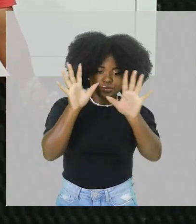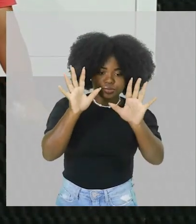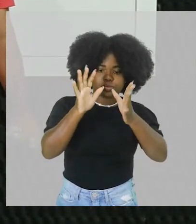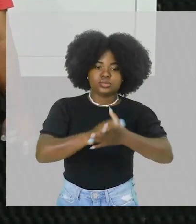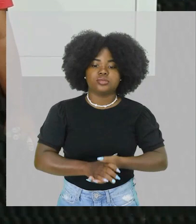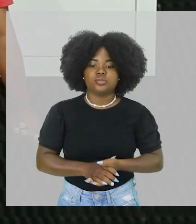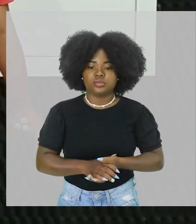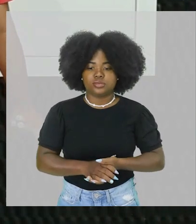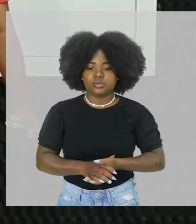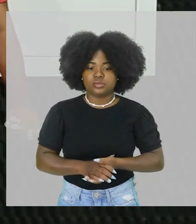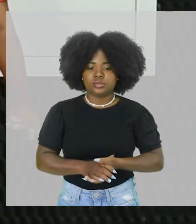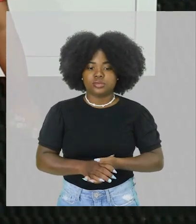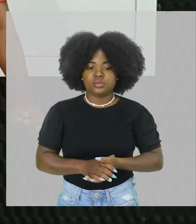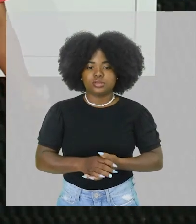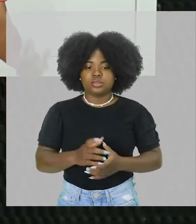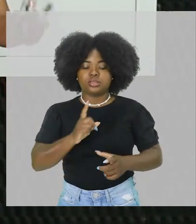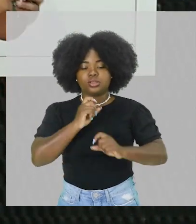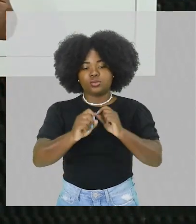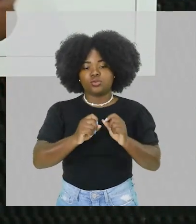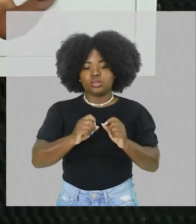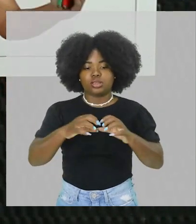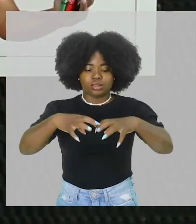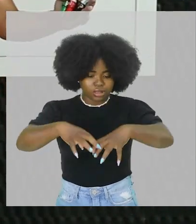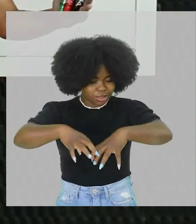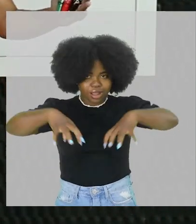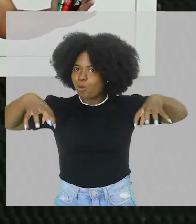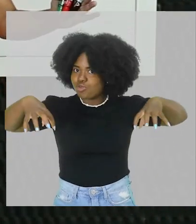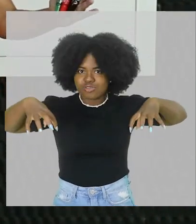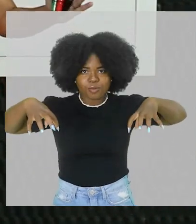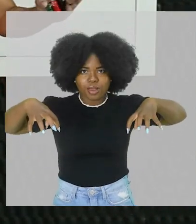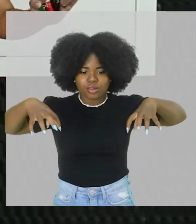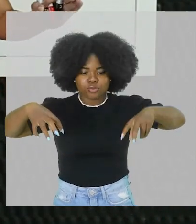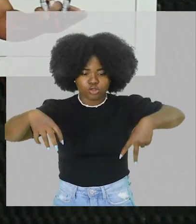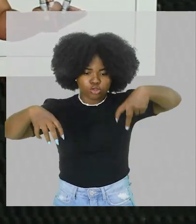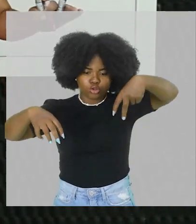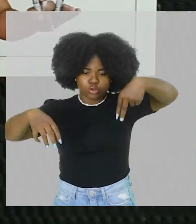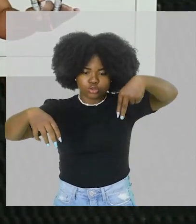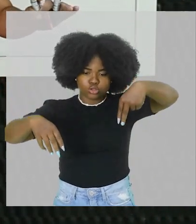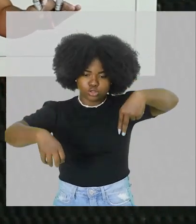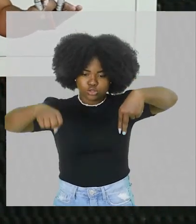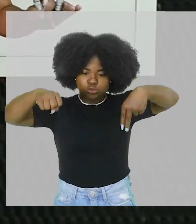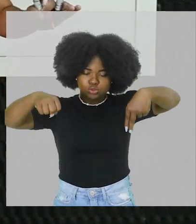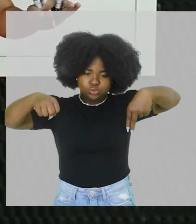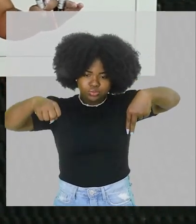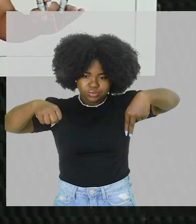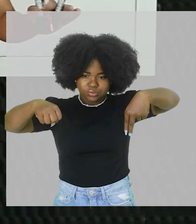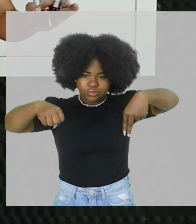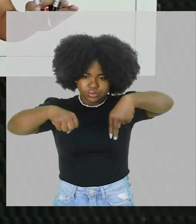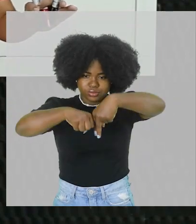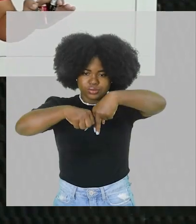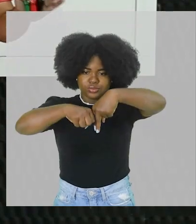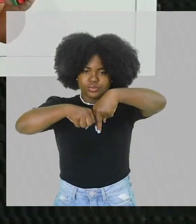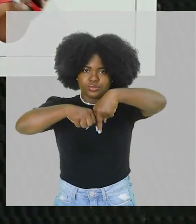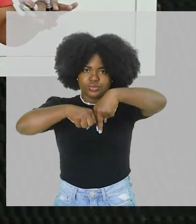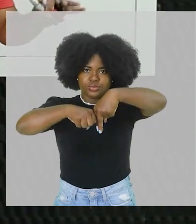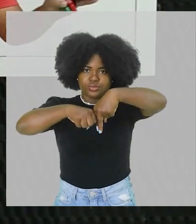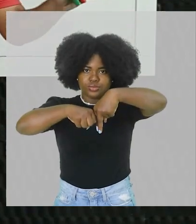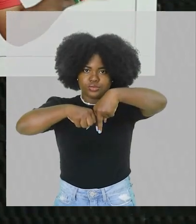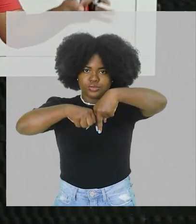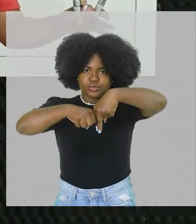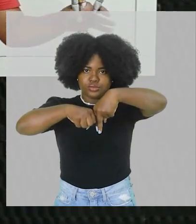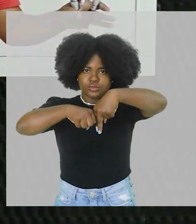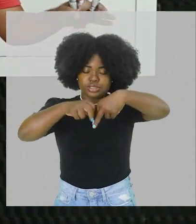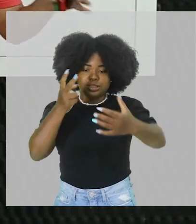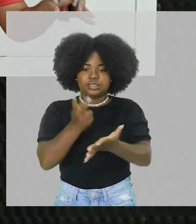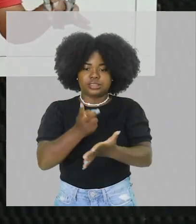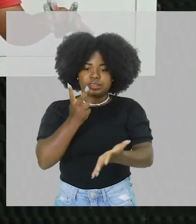dividem, não se separam, vamos dizer assim, não se separam os polos. Eu não vou encontrar um ímã que tem apenas polo norte e outro ímã que tem